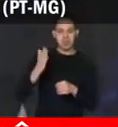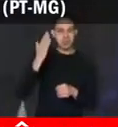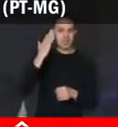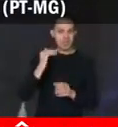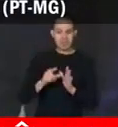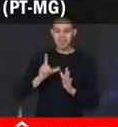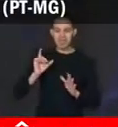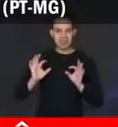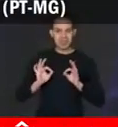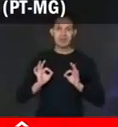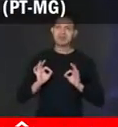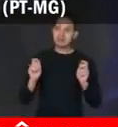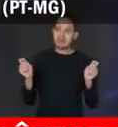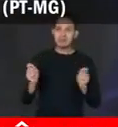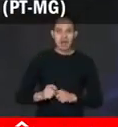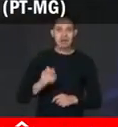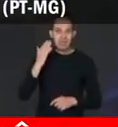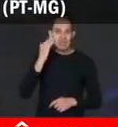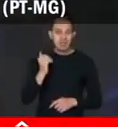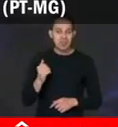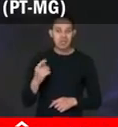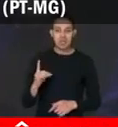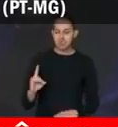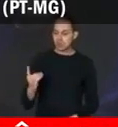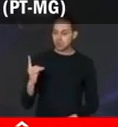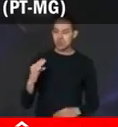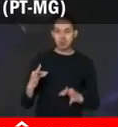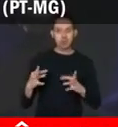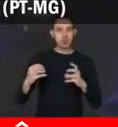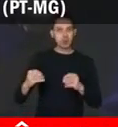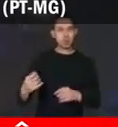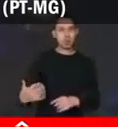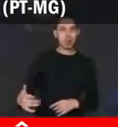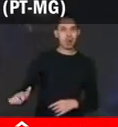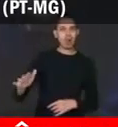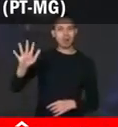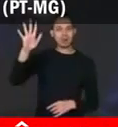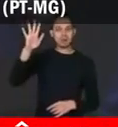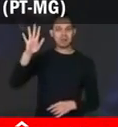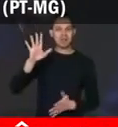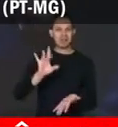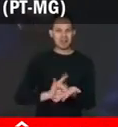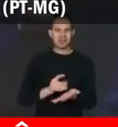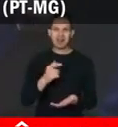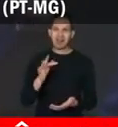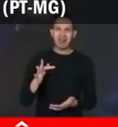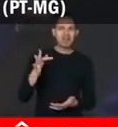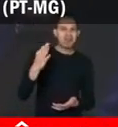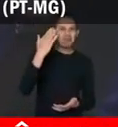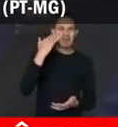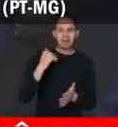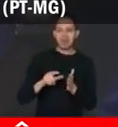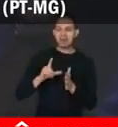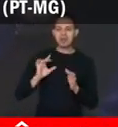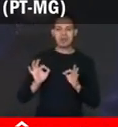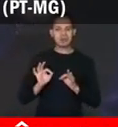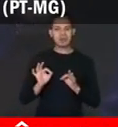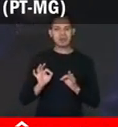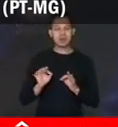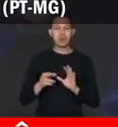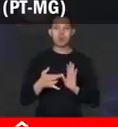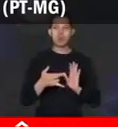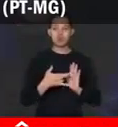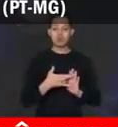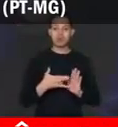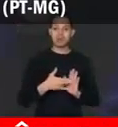é na dolarização que está se aumentando o preço. Então não é verdade dizer que é imprevisível. Aliás, imprevisível é o regimento dessa